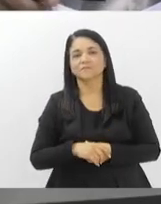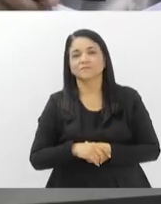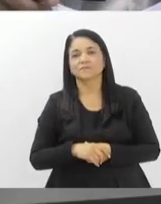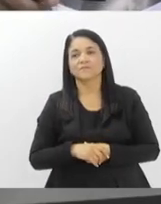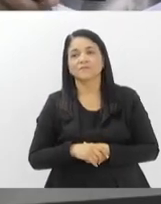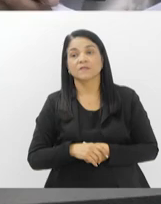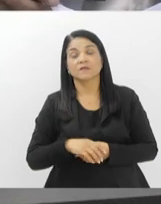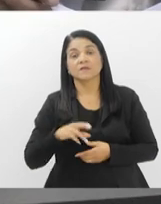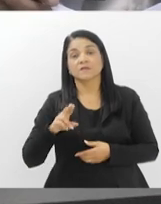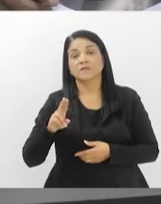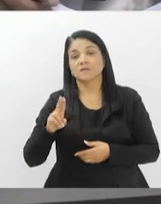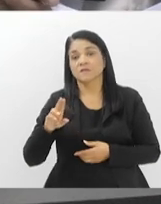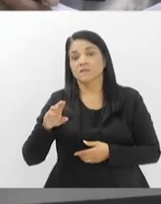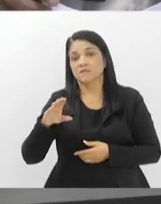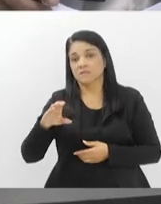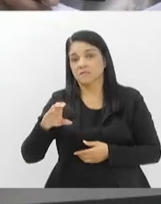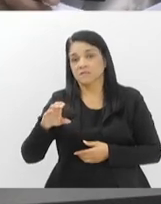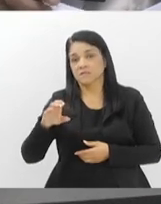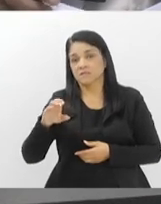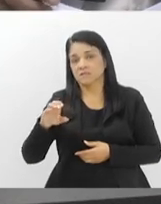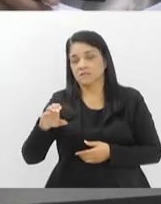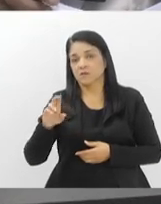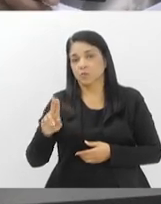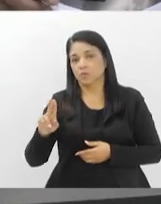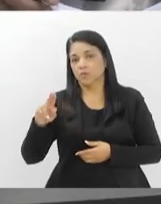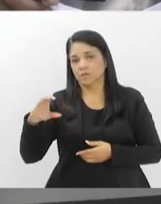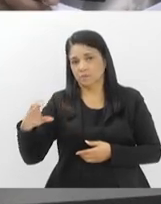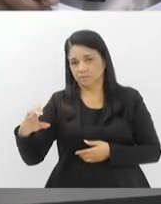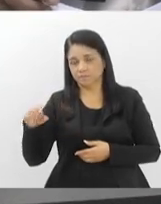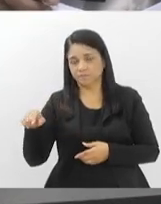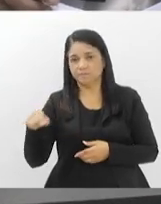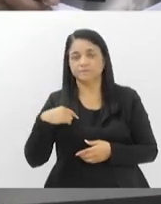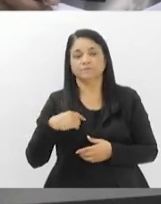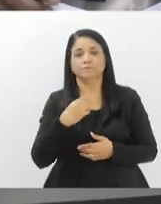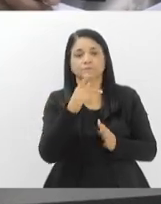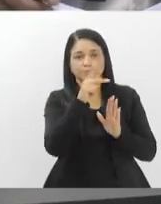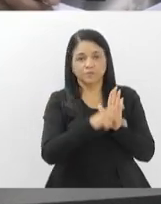Nesse SEUC, é o projeto 2455,